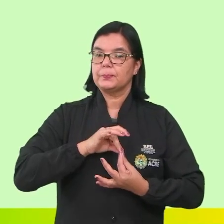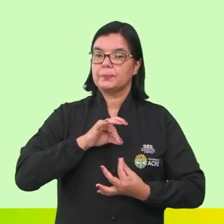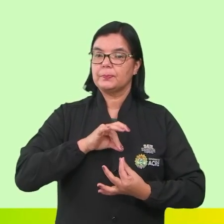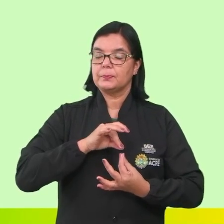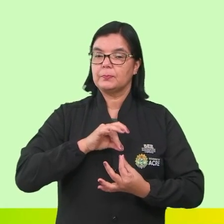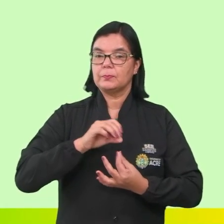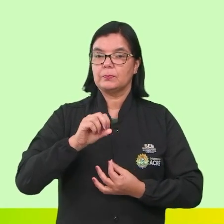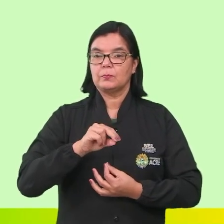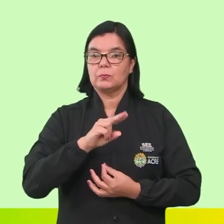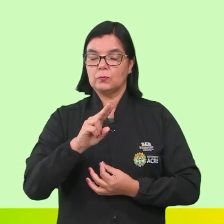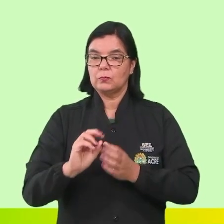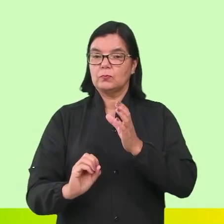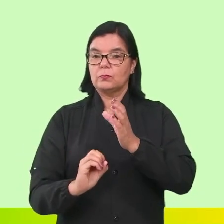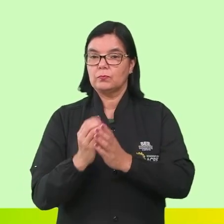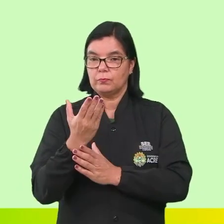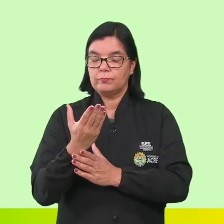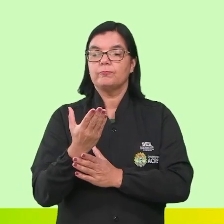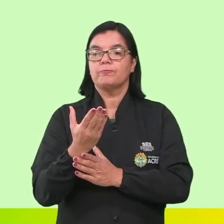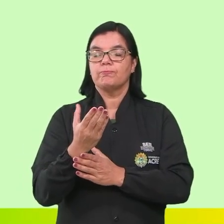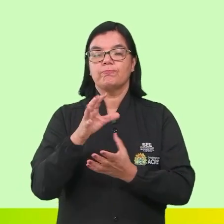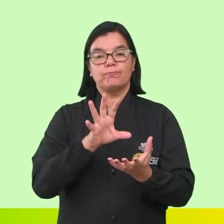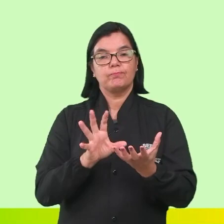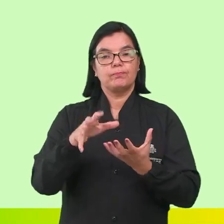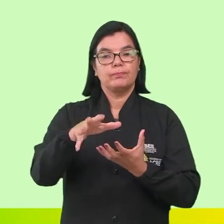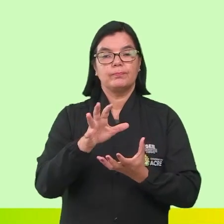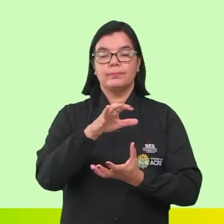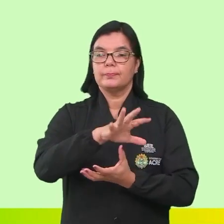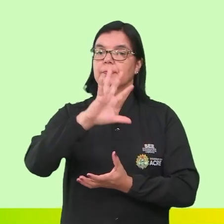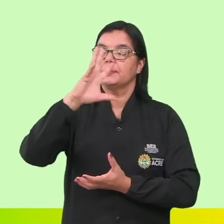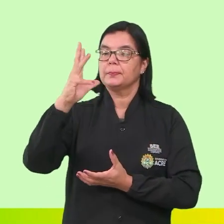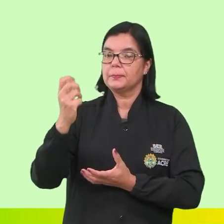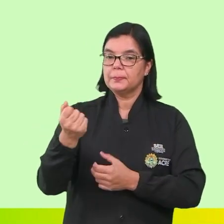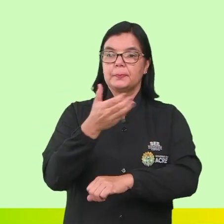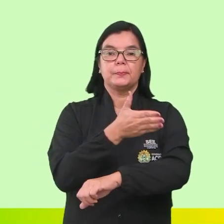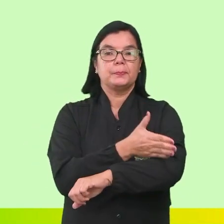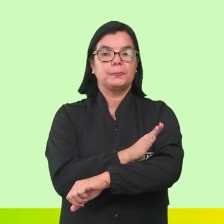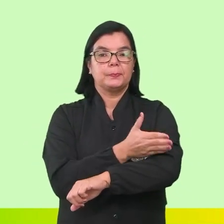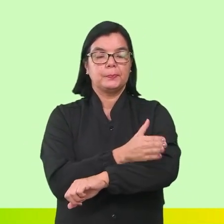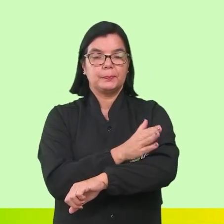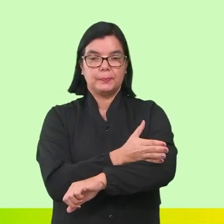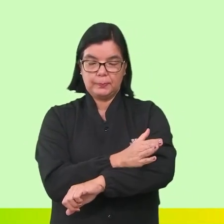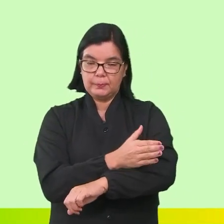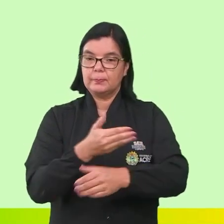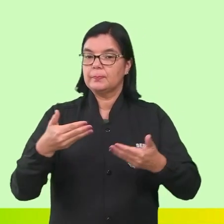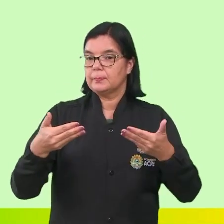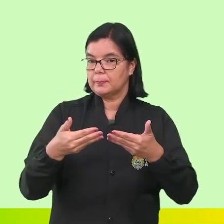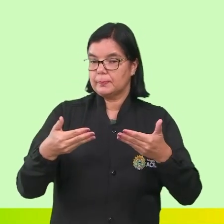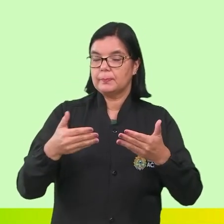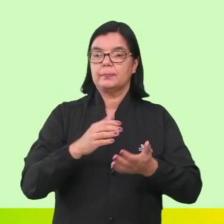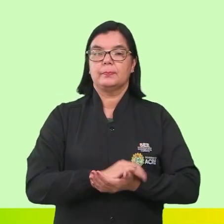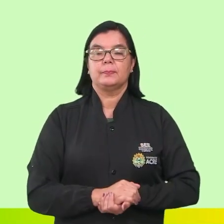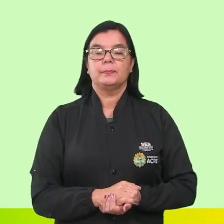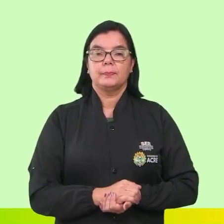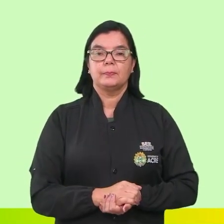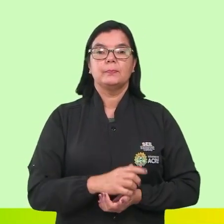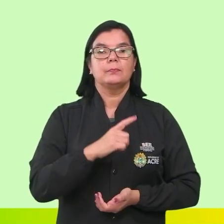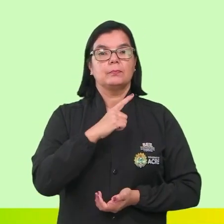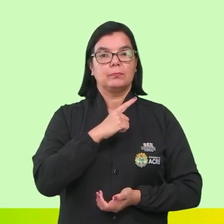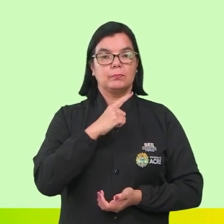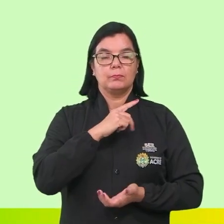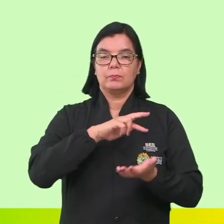espirituais e originárias do continente africano e continuam sendo praticadas nesse continente nos dias atuais. Há aí